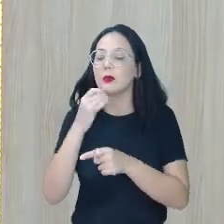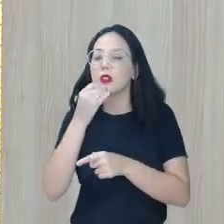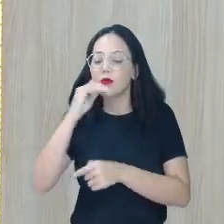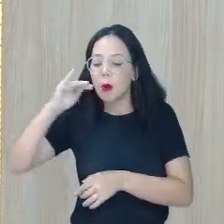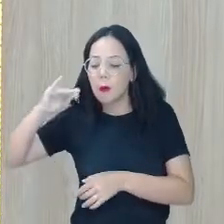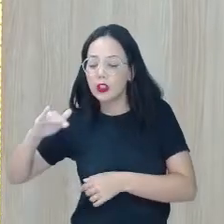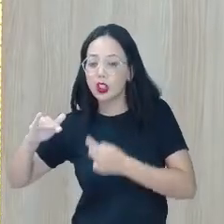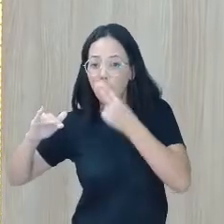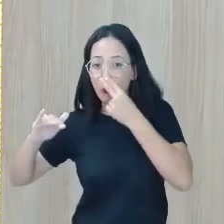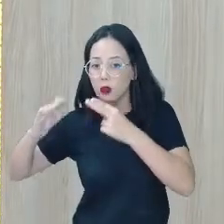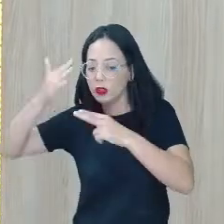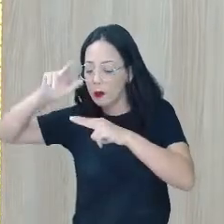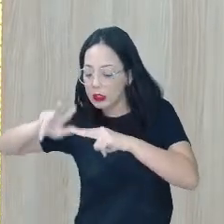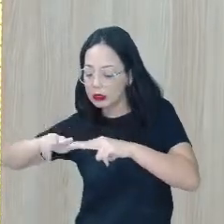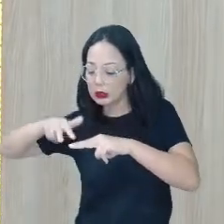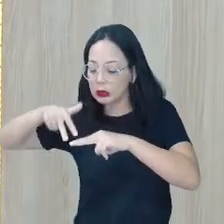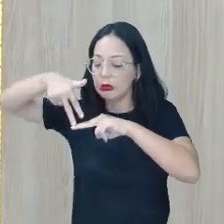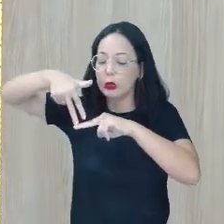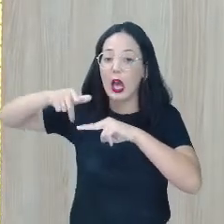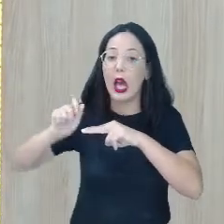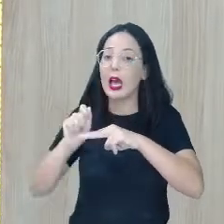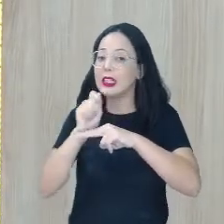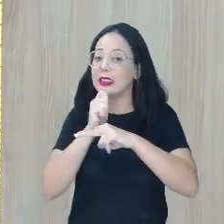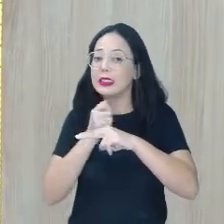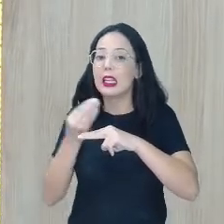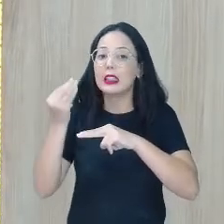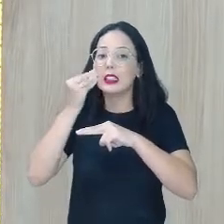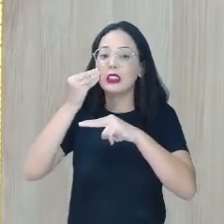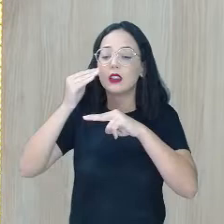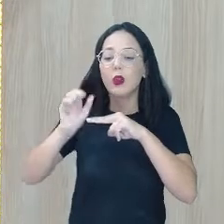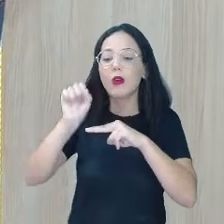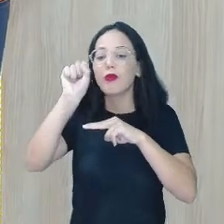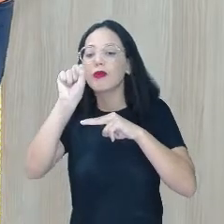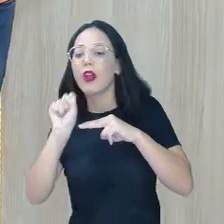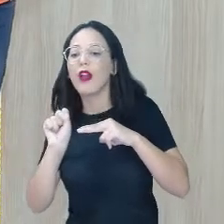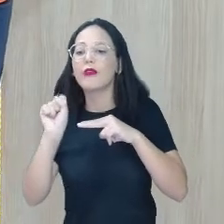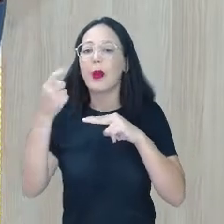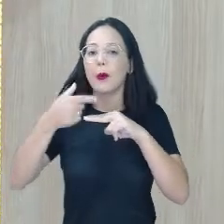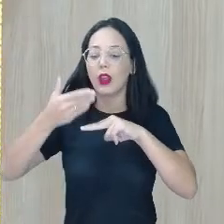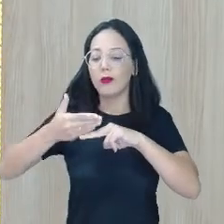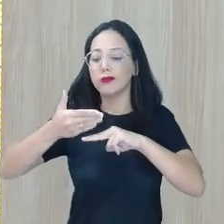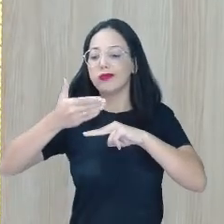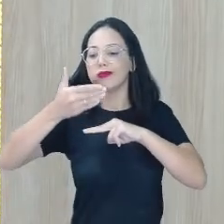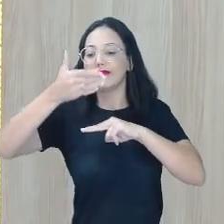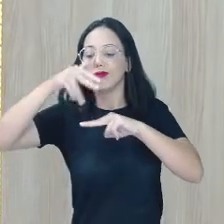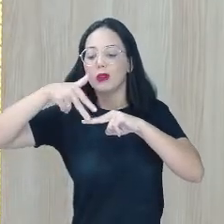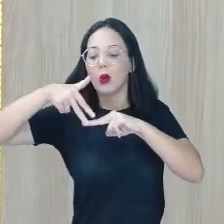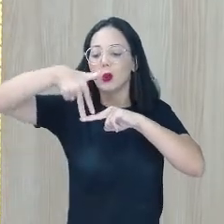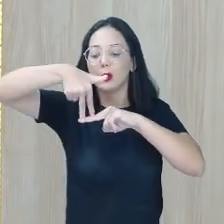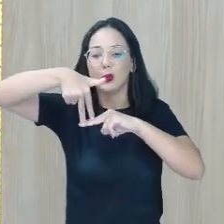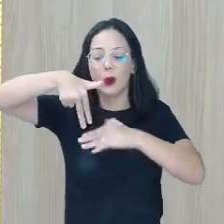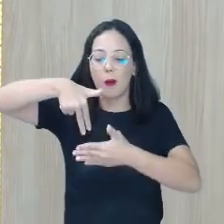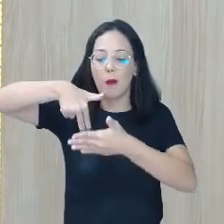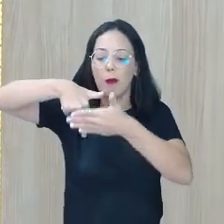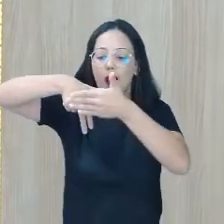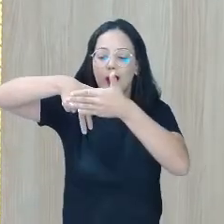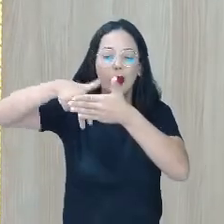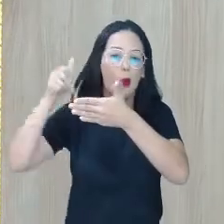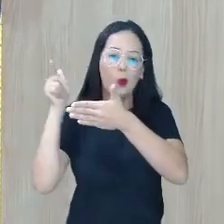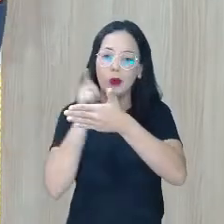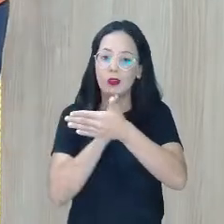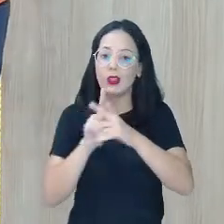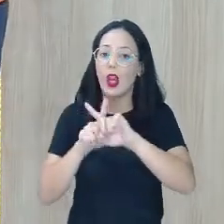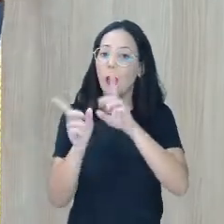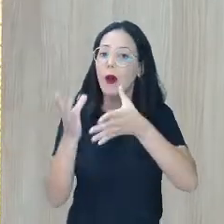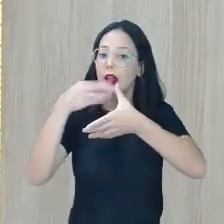baixinho, mesmo ele subindo no caixote, talvez o muro fosse um pouco mais alto, né, do que ele. Já dentro do princípio da equidade, né,